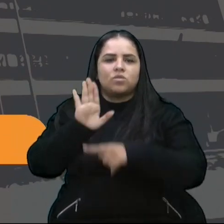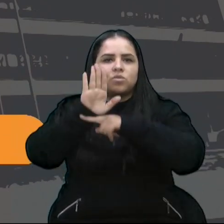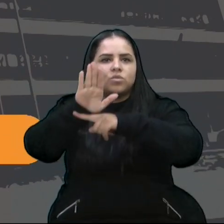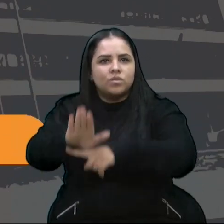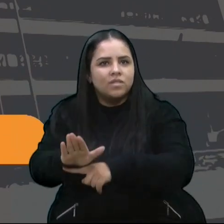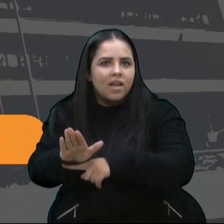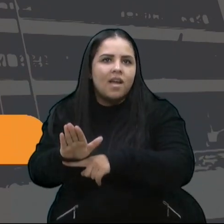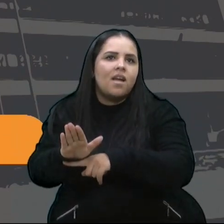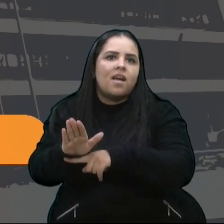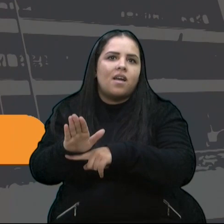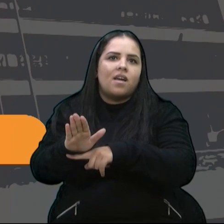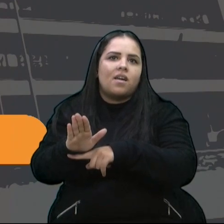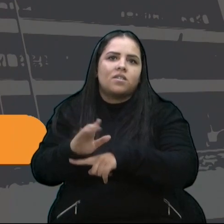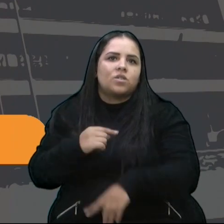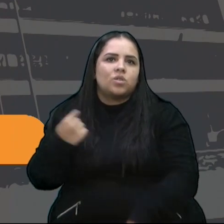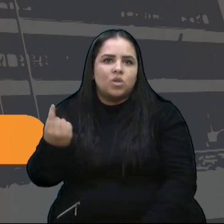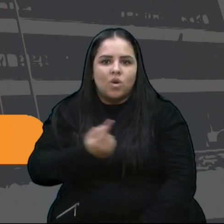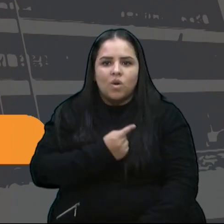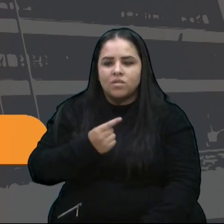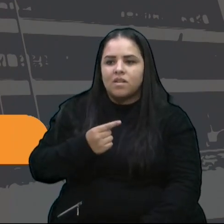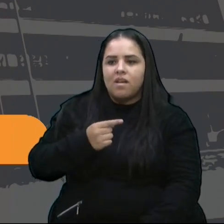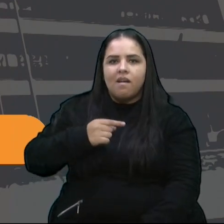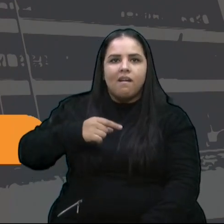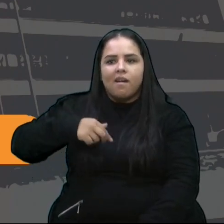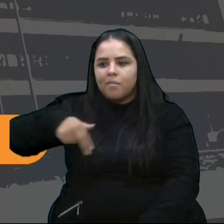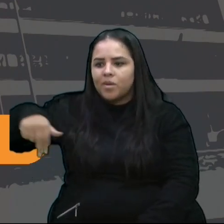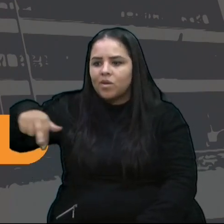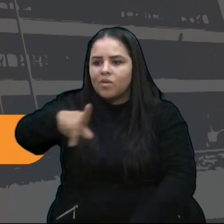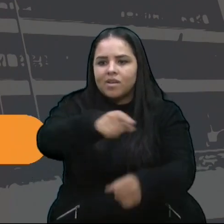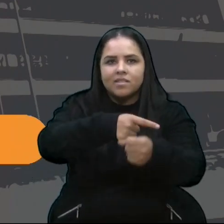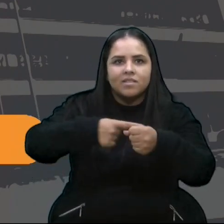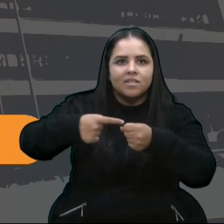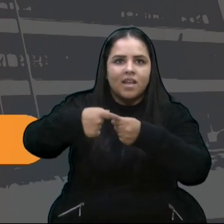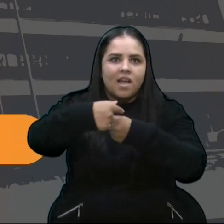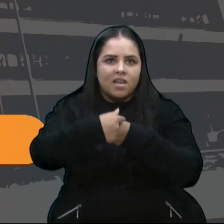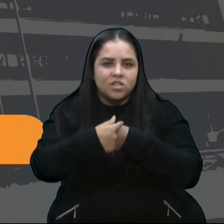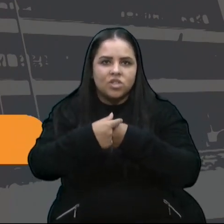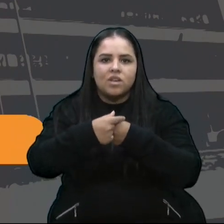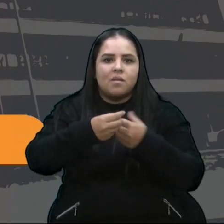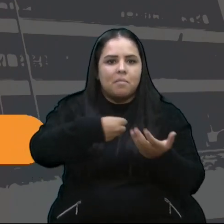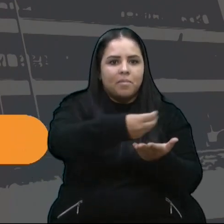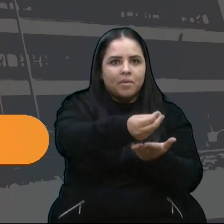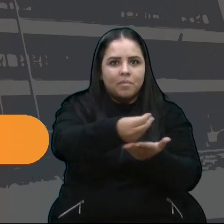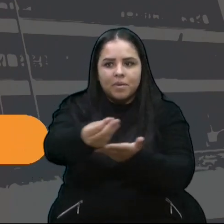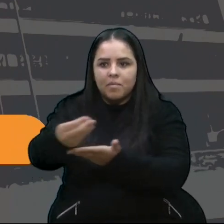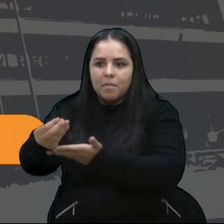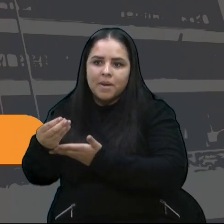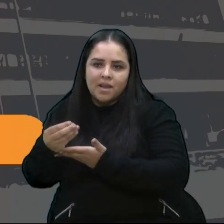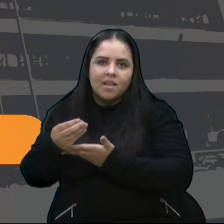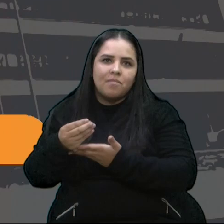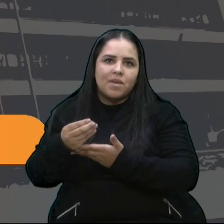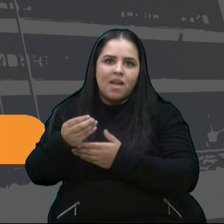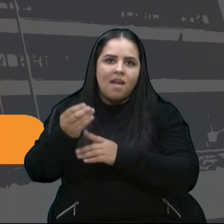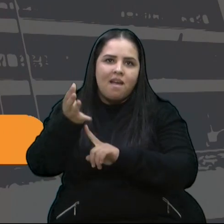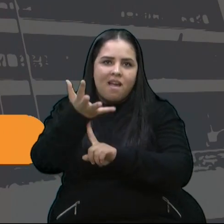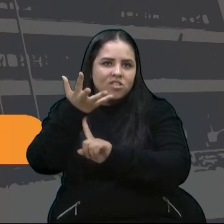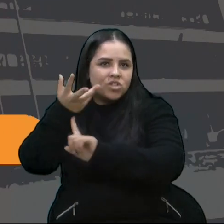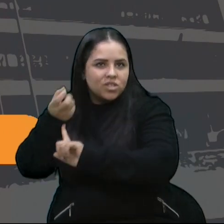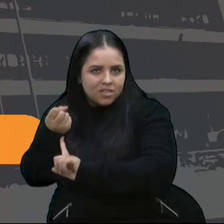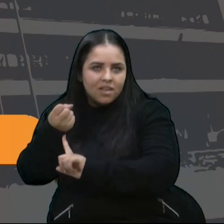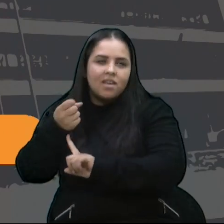gente andou por Canoas aí, distribuiu cestas básicas para artistas que estavam já enfrentando,